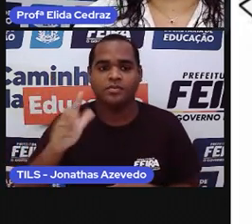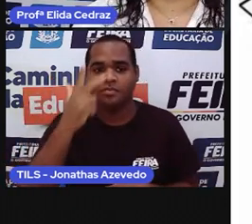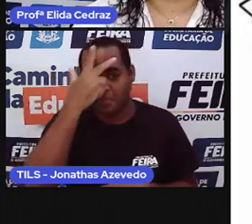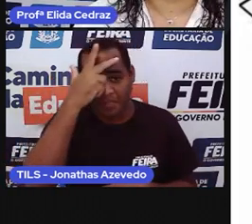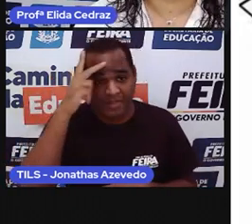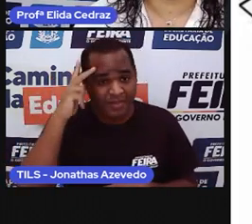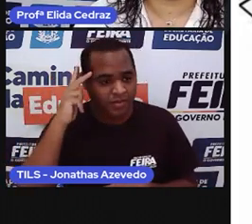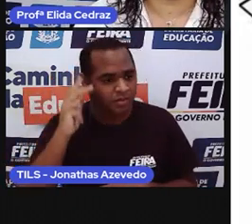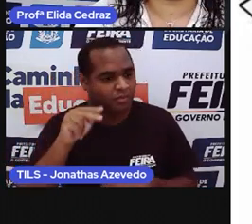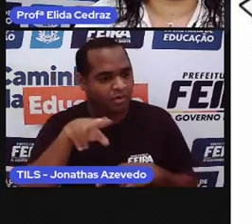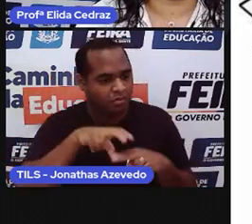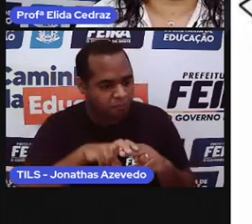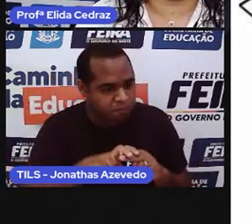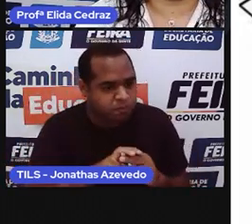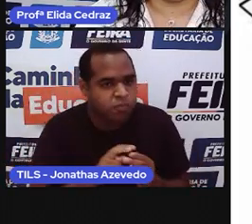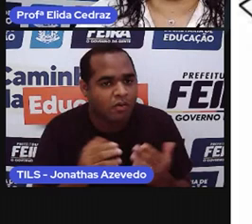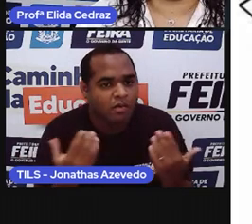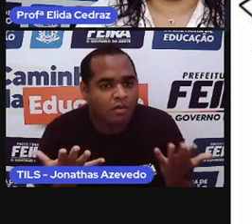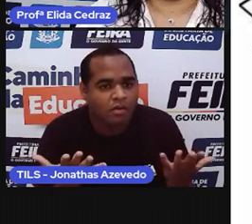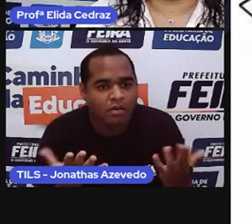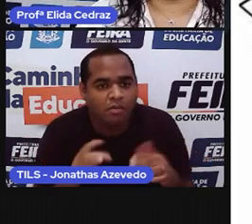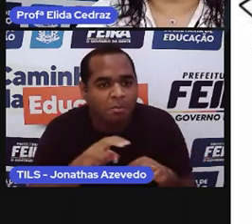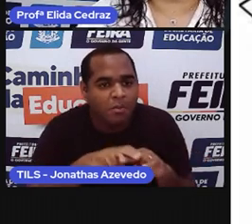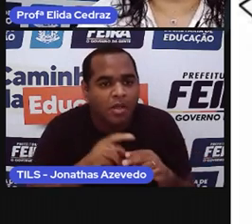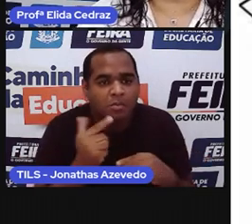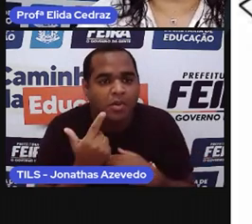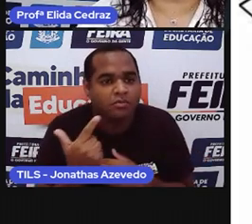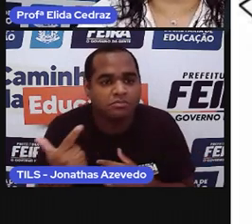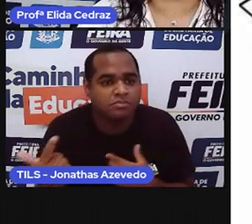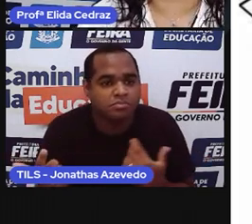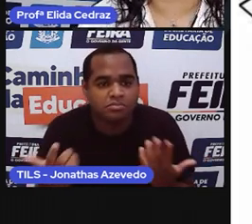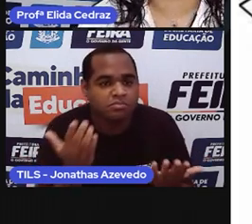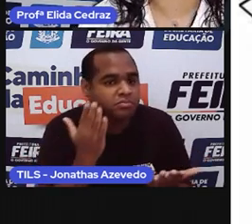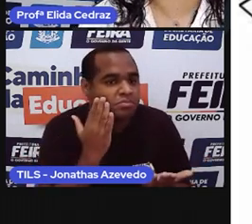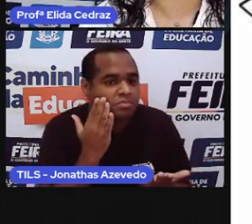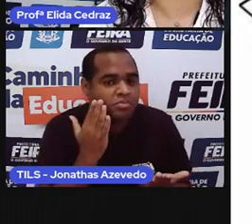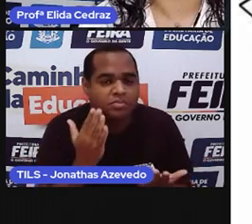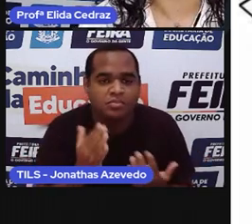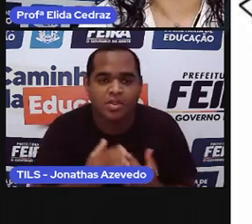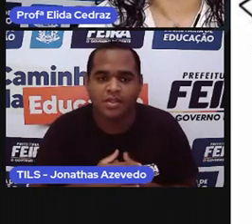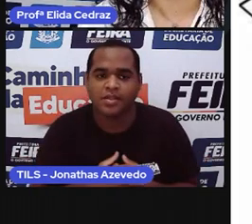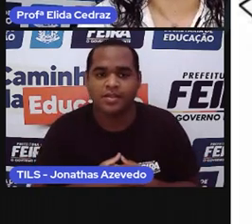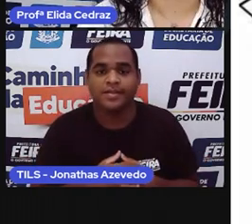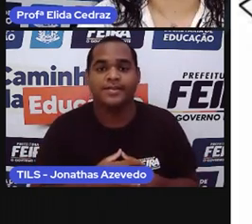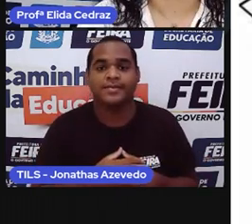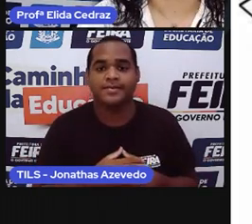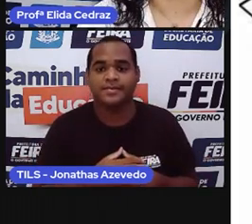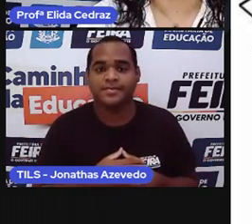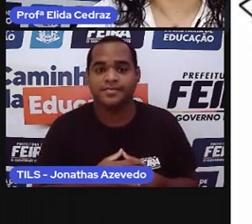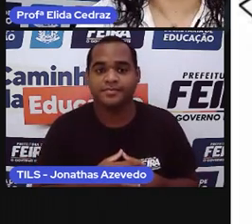todo mundo sentado e parado, não faz mais nada. E aí, já sabe o que é?